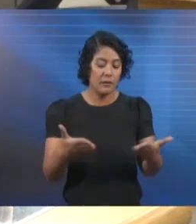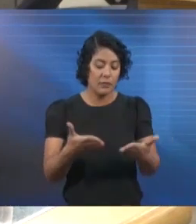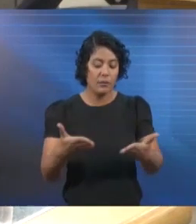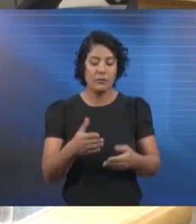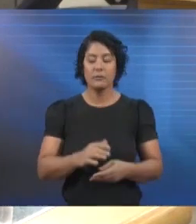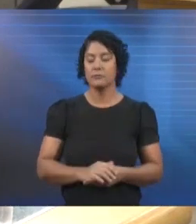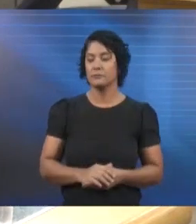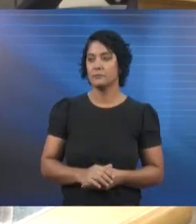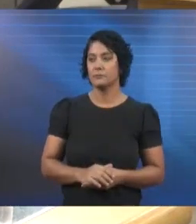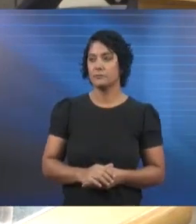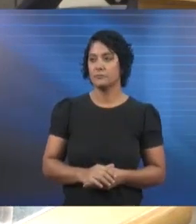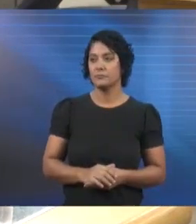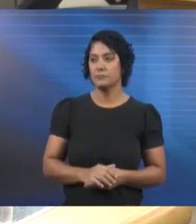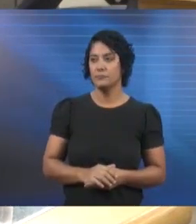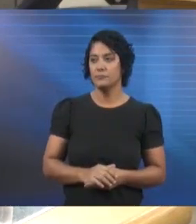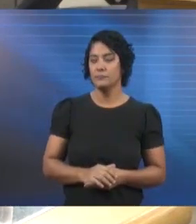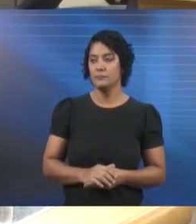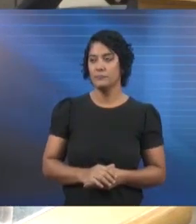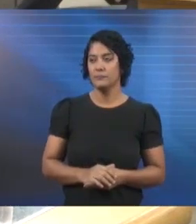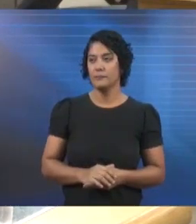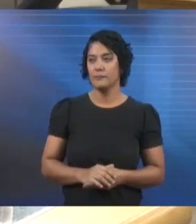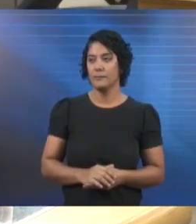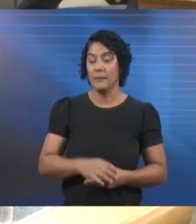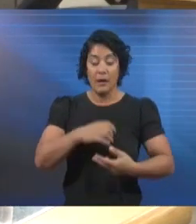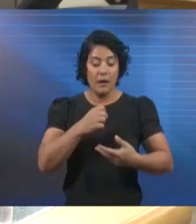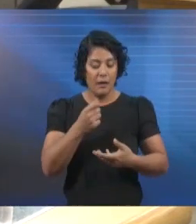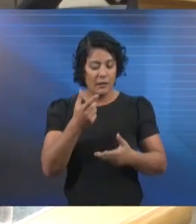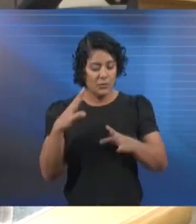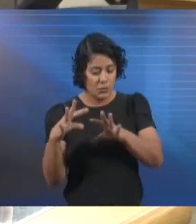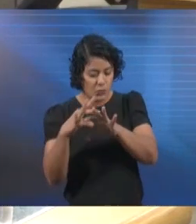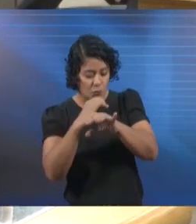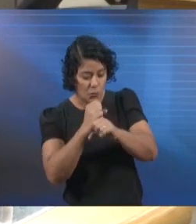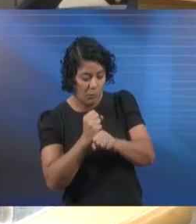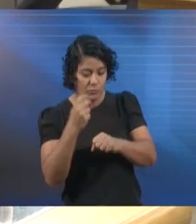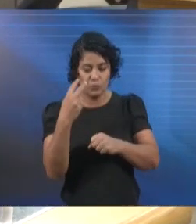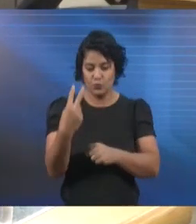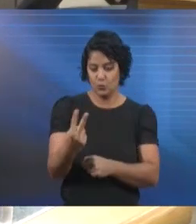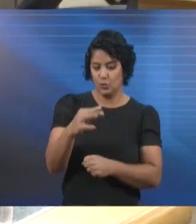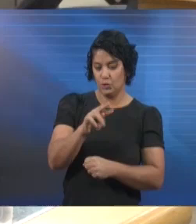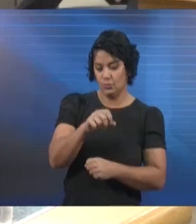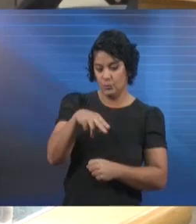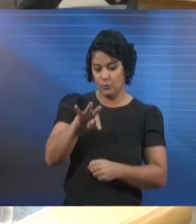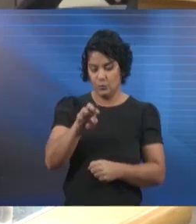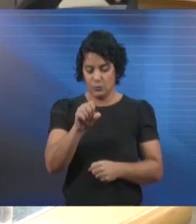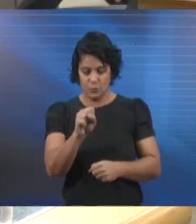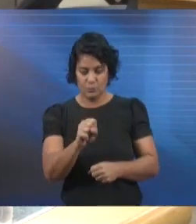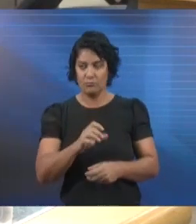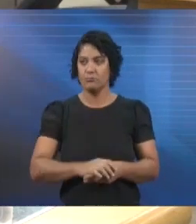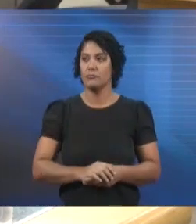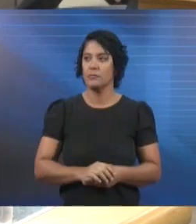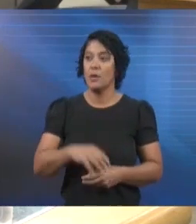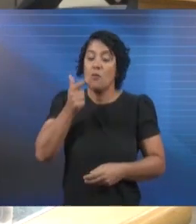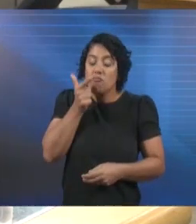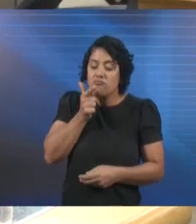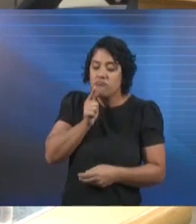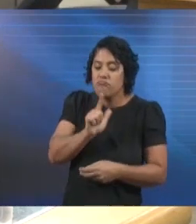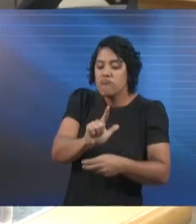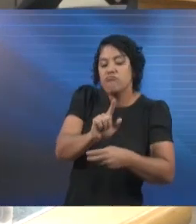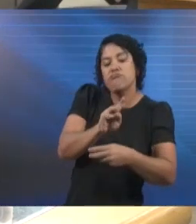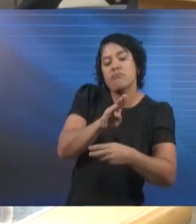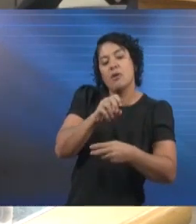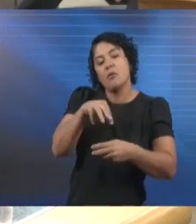governo além disso a base de cálculo dos dois tributos considera o ganho bruto